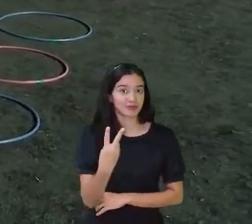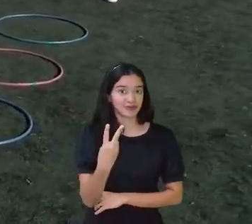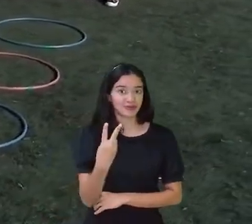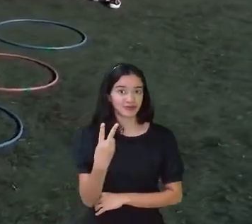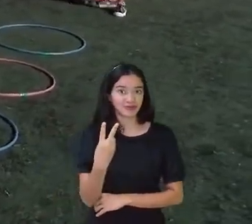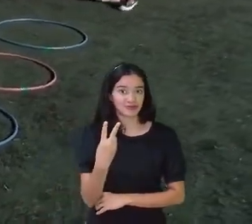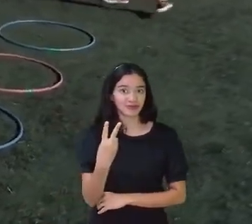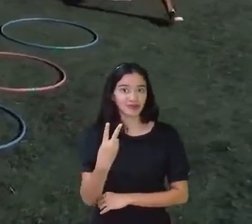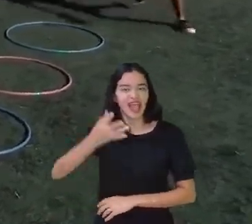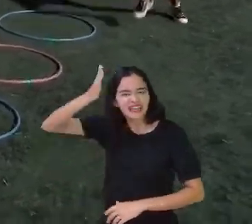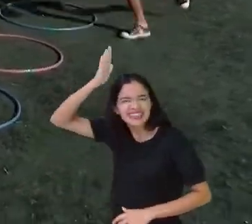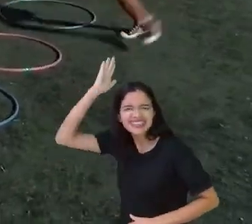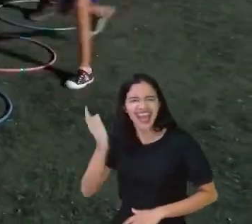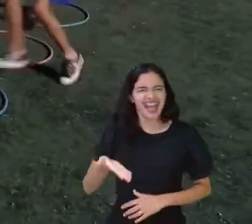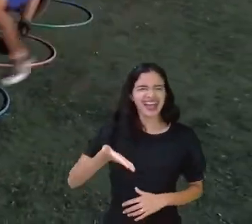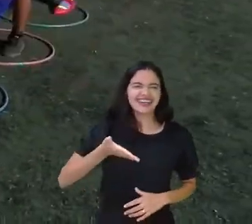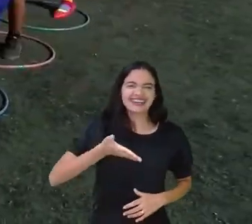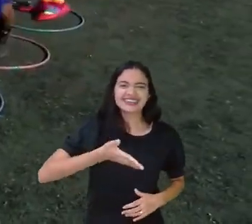já!